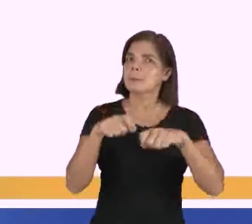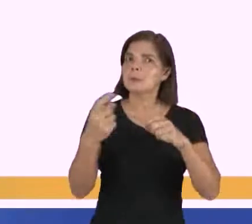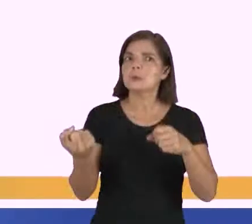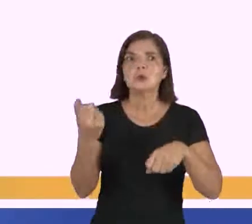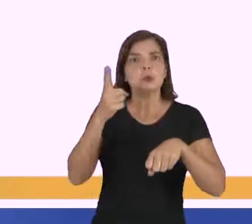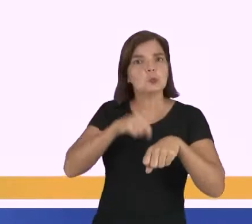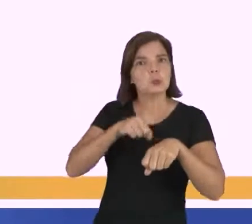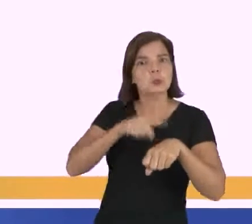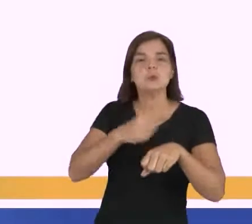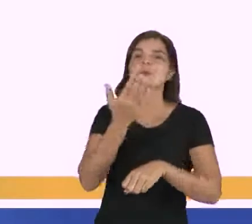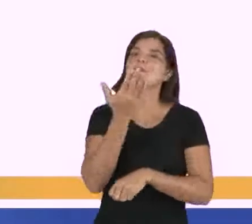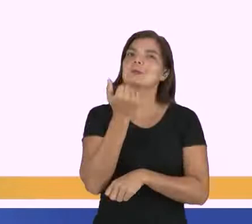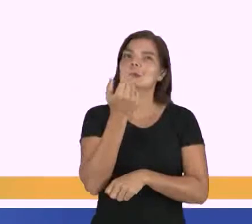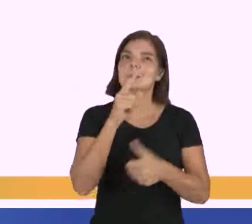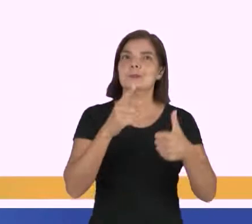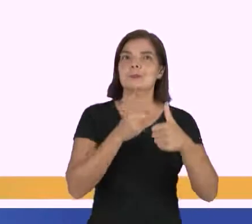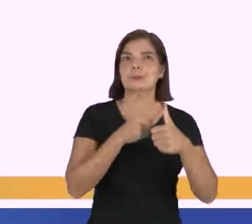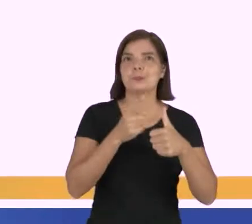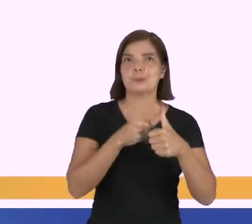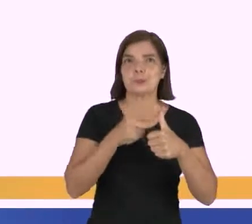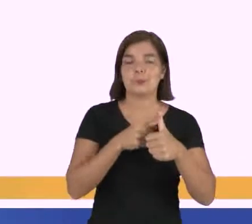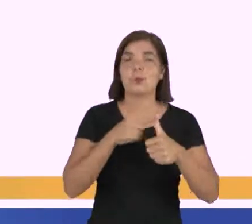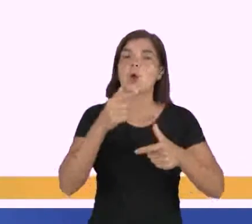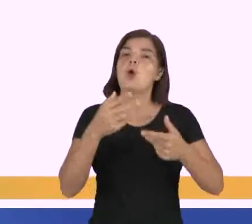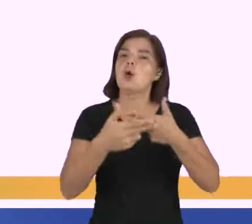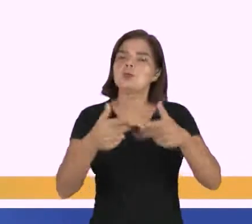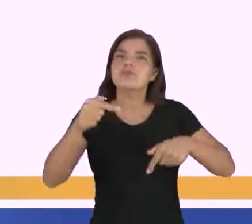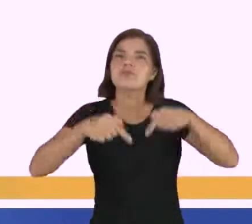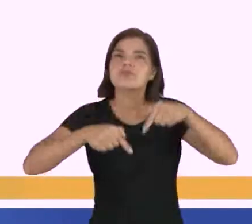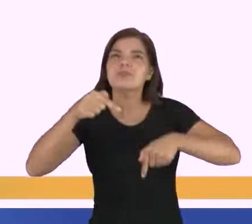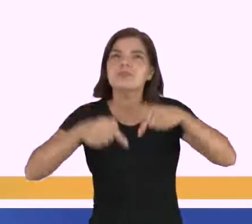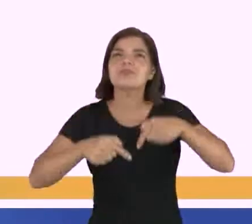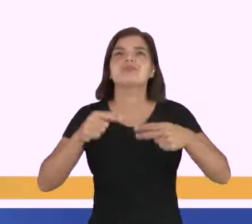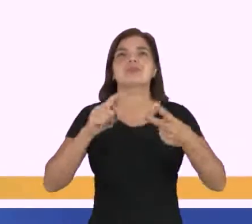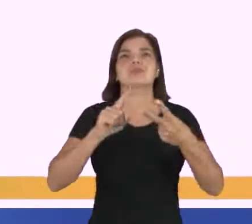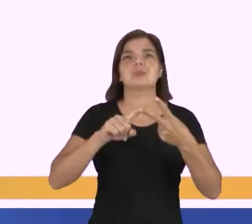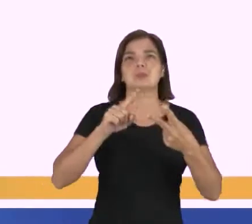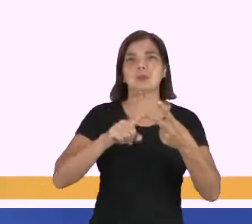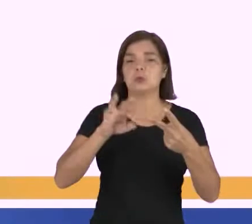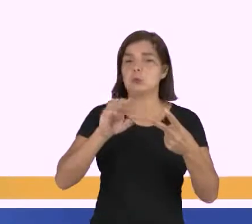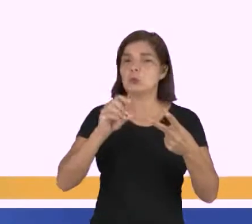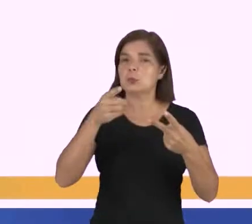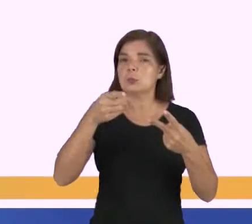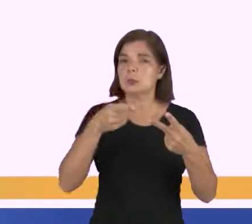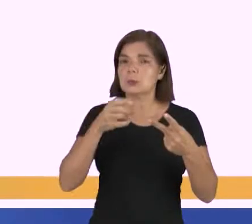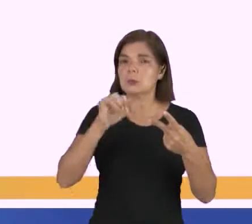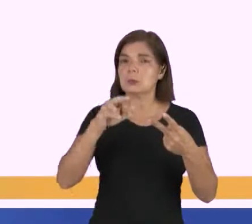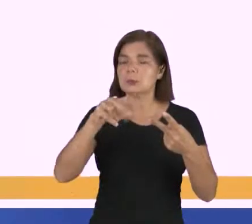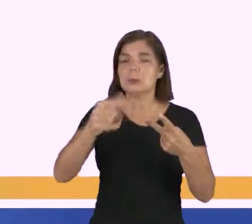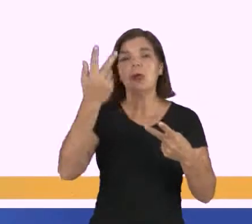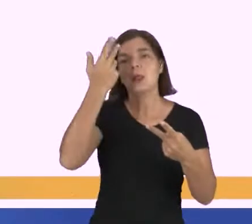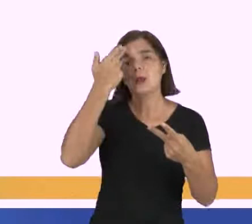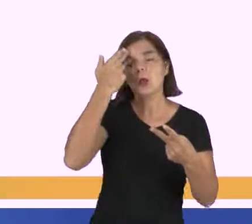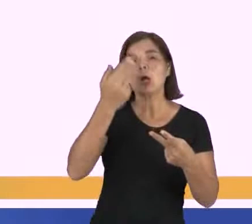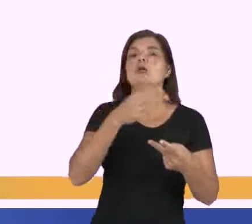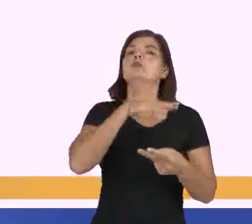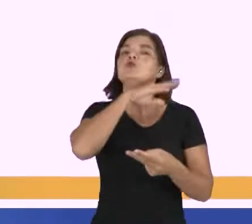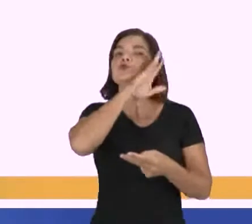ser transmitidos pelos alimentos. Nós temos aí produtos químicos, temos também toxinas naturais de plantas e de